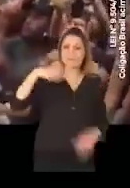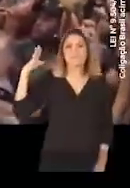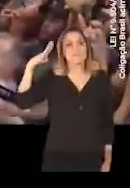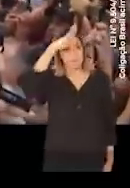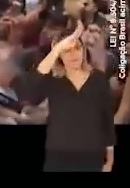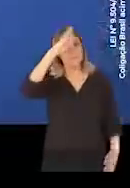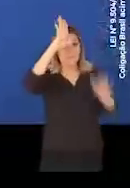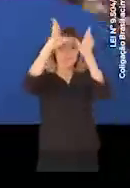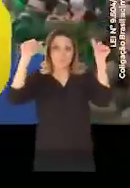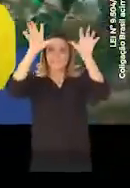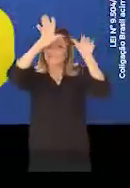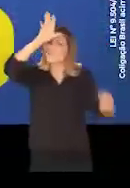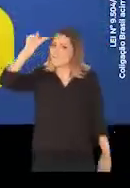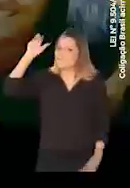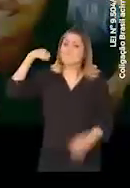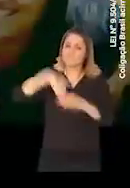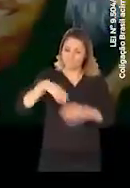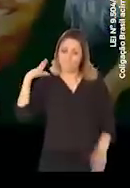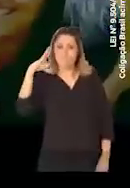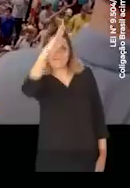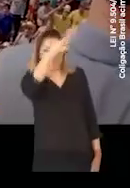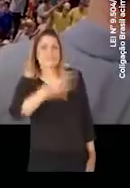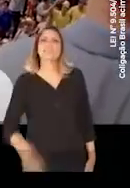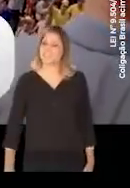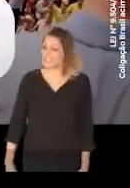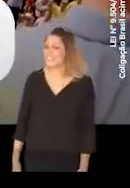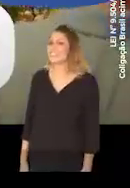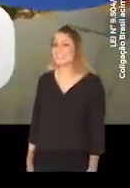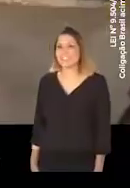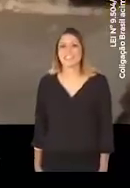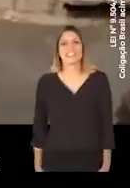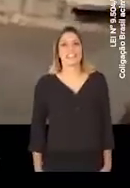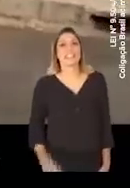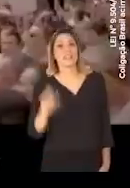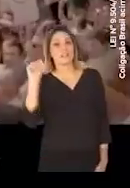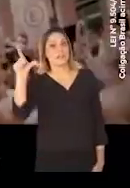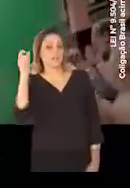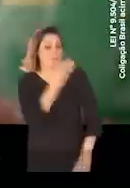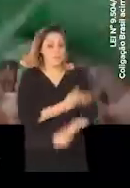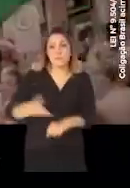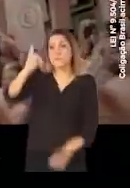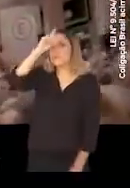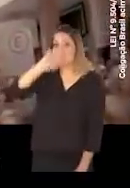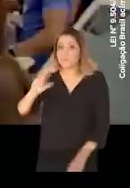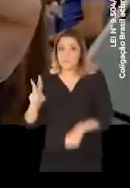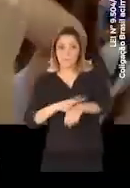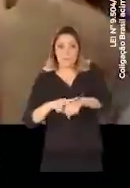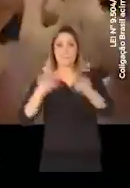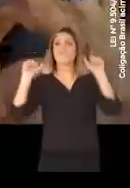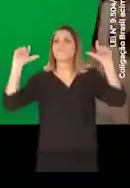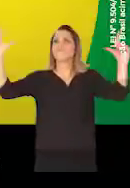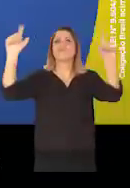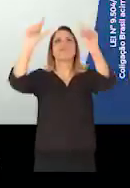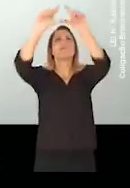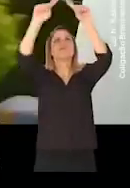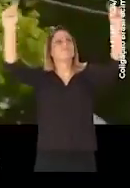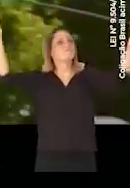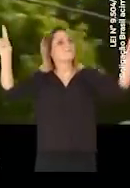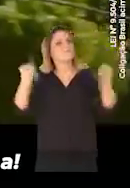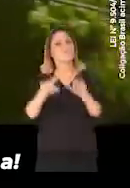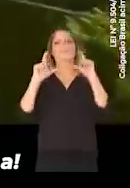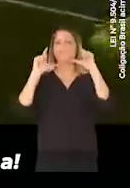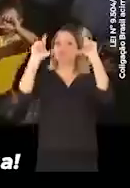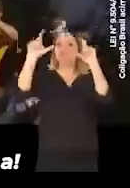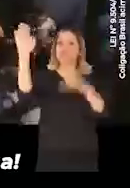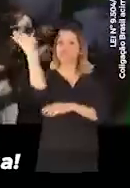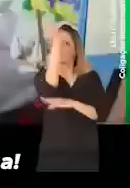mineiro e o potiguar, é Bolsonaro, a criana e a amazonense, é Bolsonaro, azul, branco, amarelo e verde é nossa